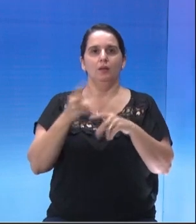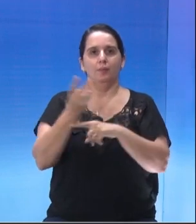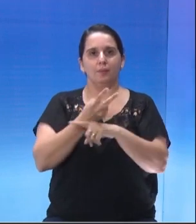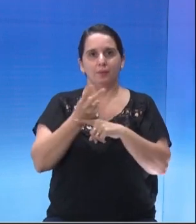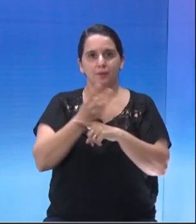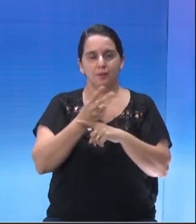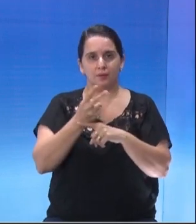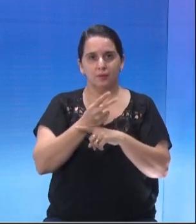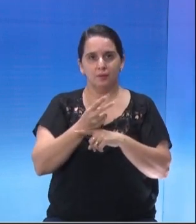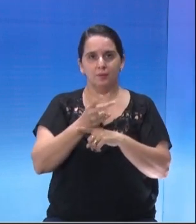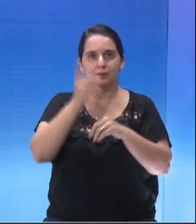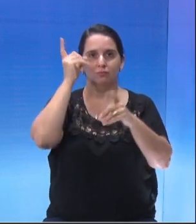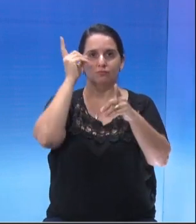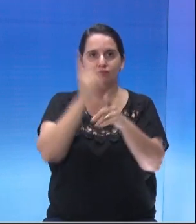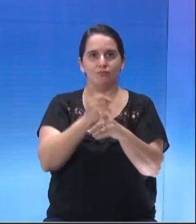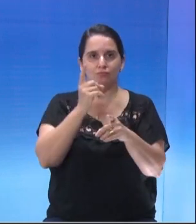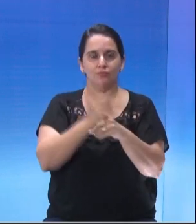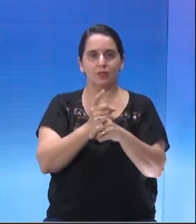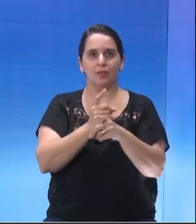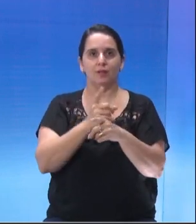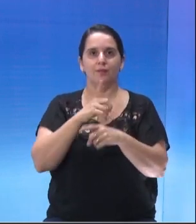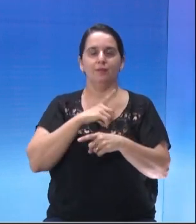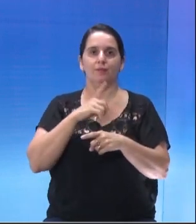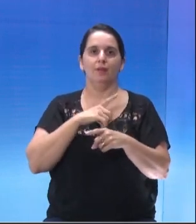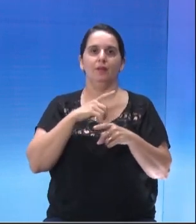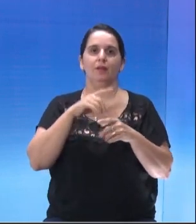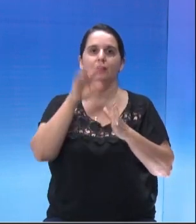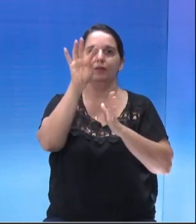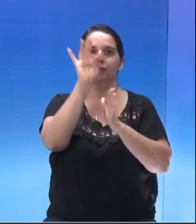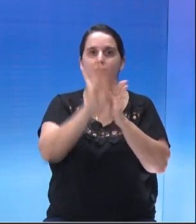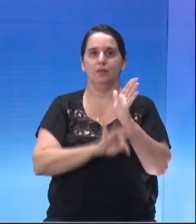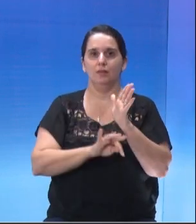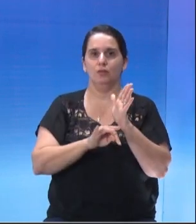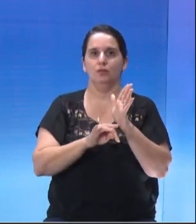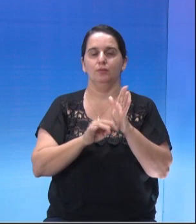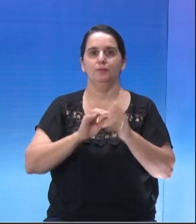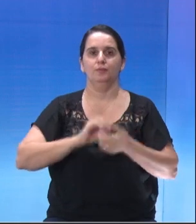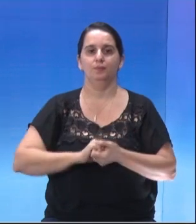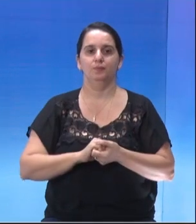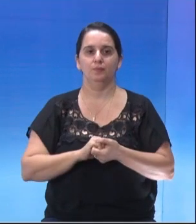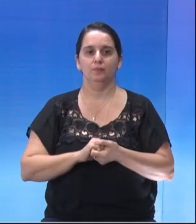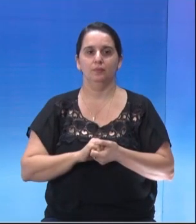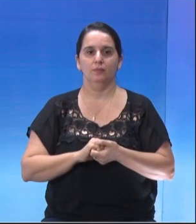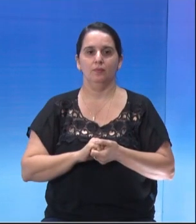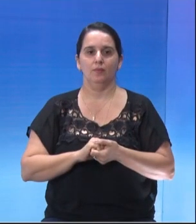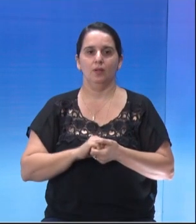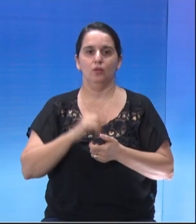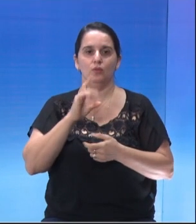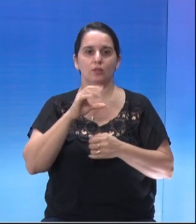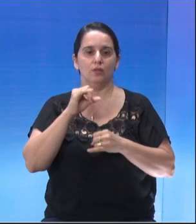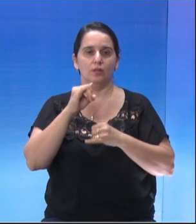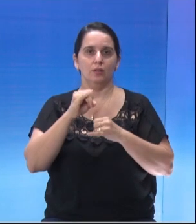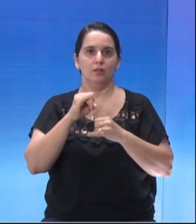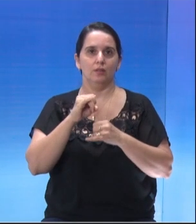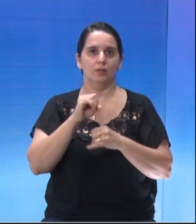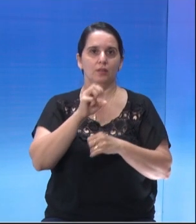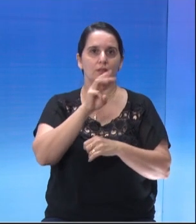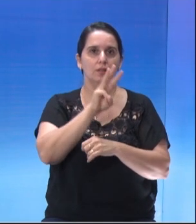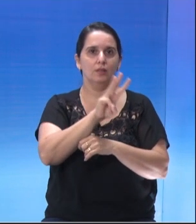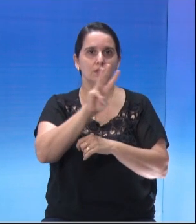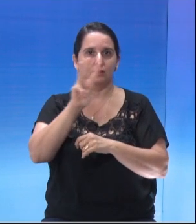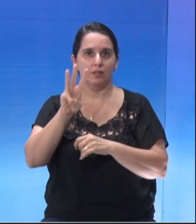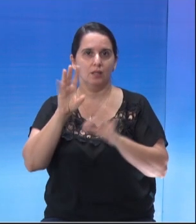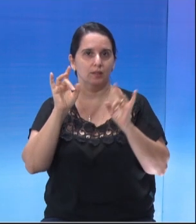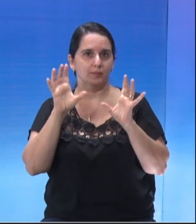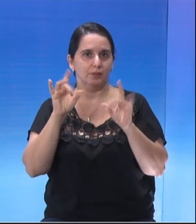farejar mesmo, para descobrir onde que está esse texto, se esse texto realmente é seu. Então, não é só em sites especializados que esse programa faz,